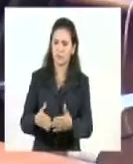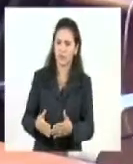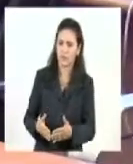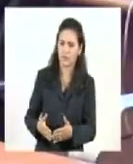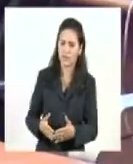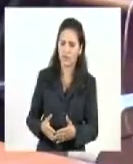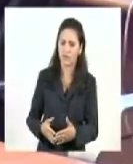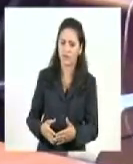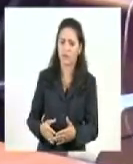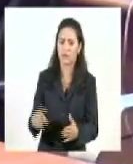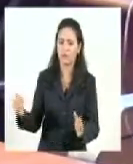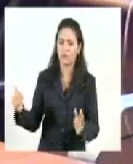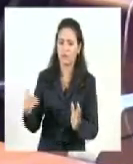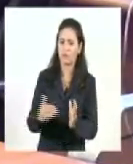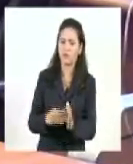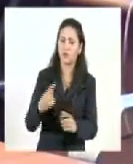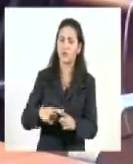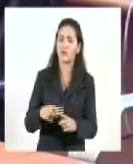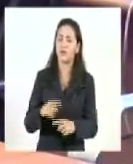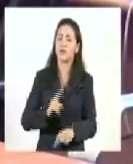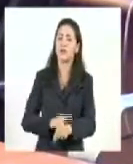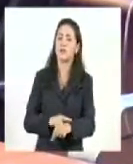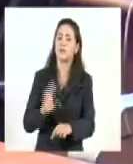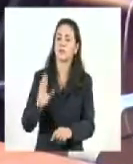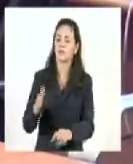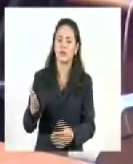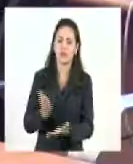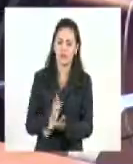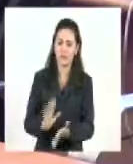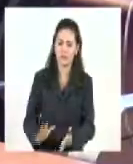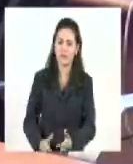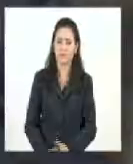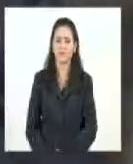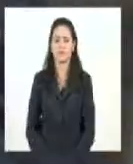André, seja o último, tendo em vista que o tempo já esgotou. Tá.